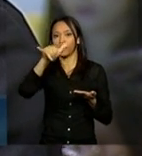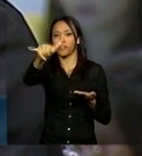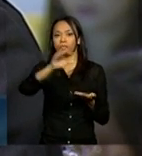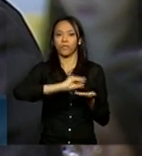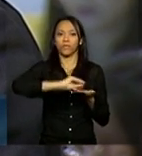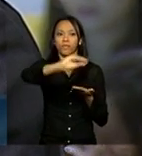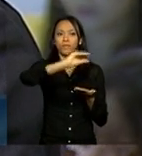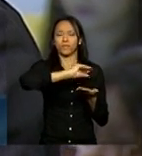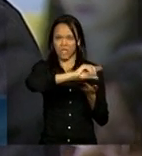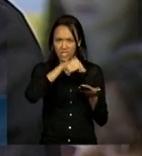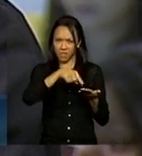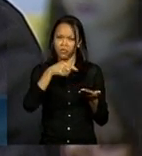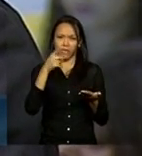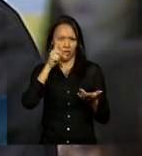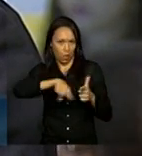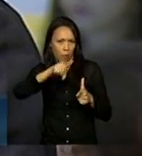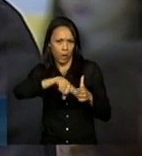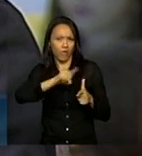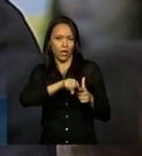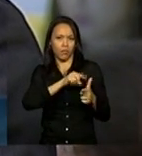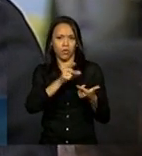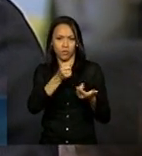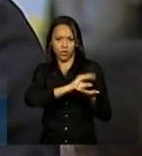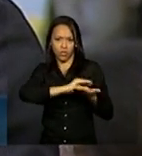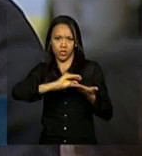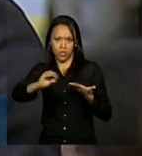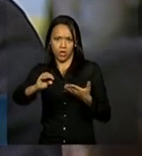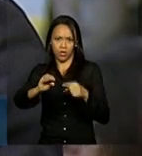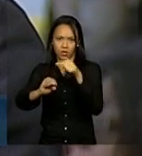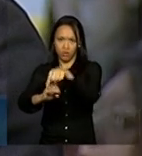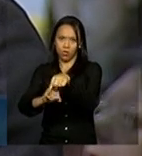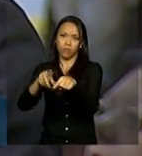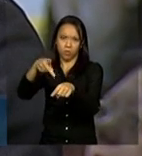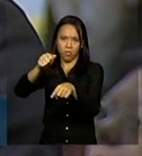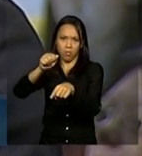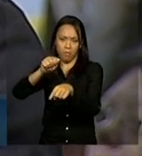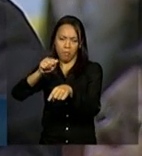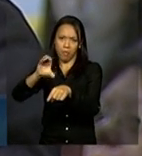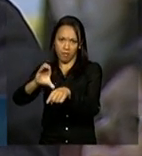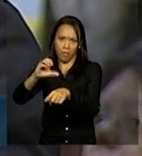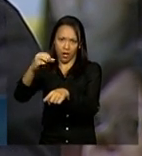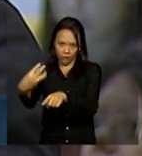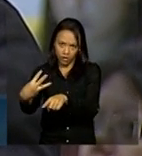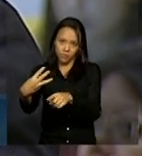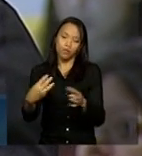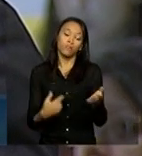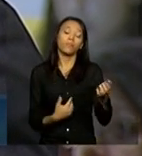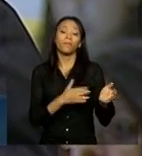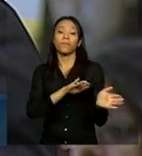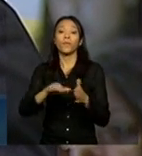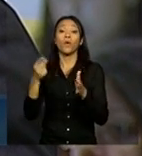parte muito importante do PAC. Para o ministro Lobão, a minha pergunta é sobre a usina hidrelétrica de